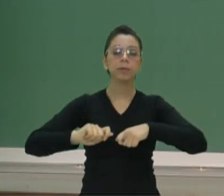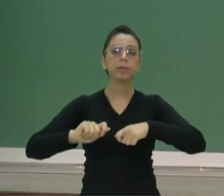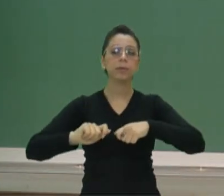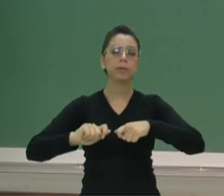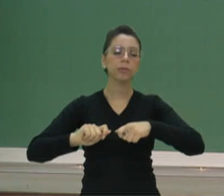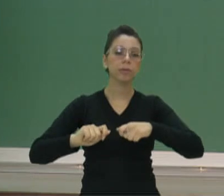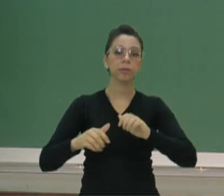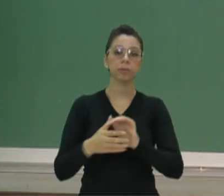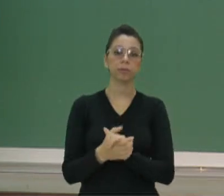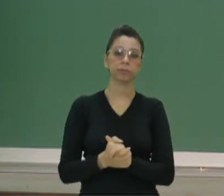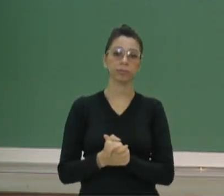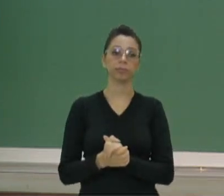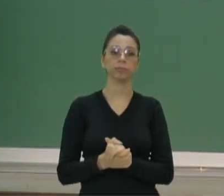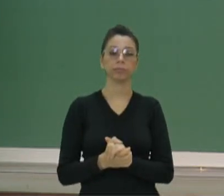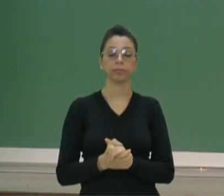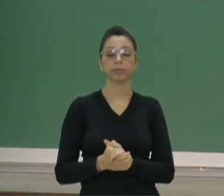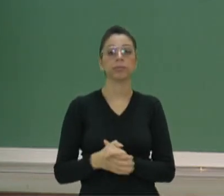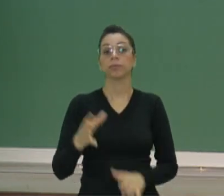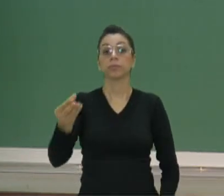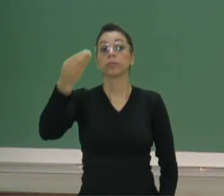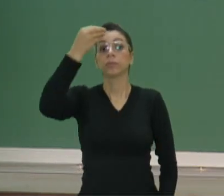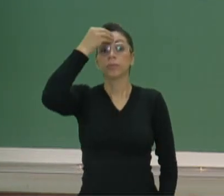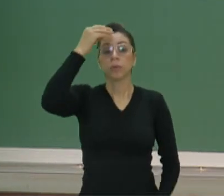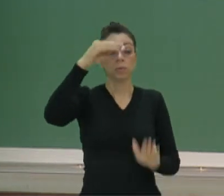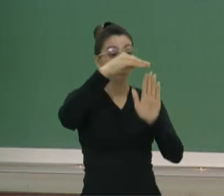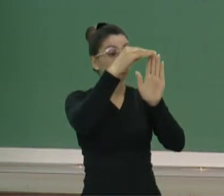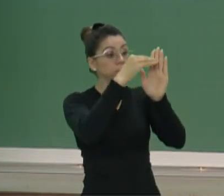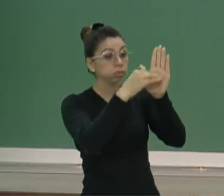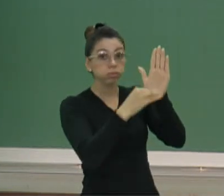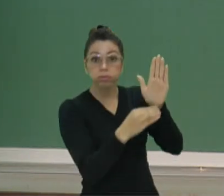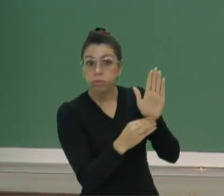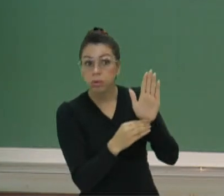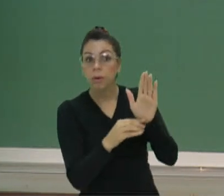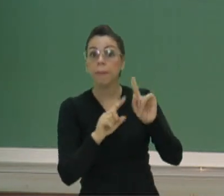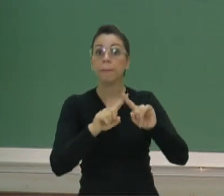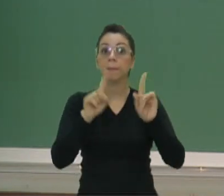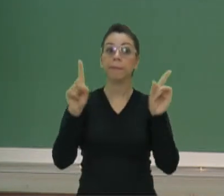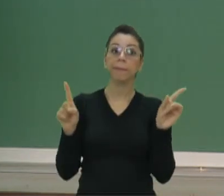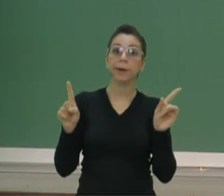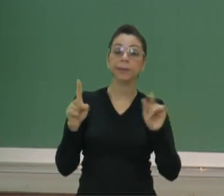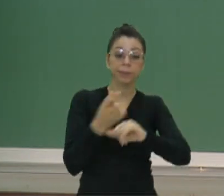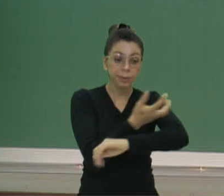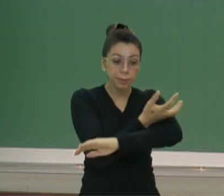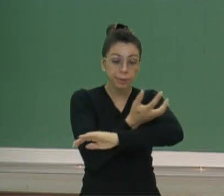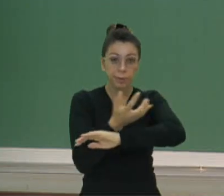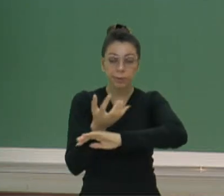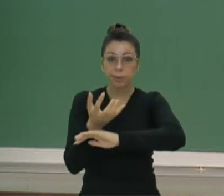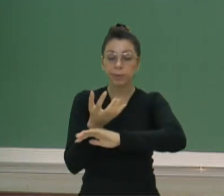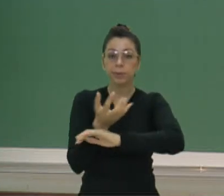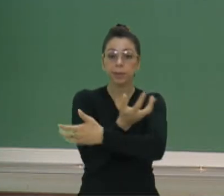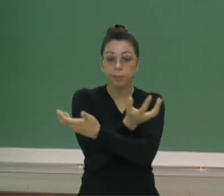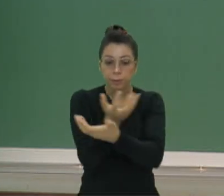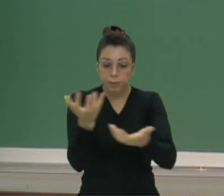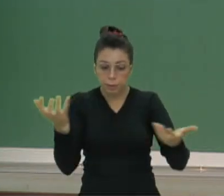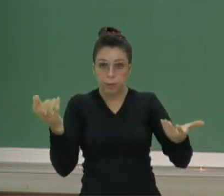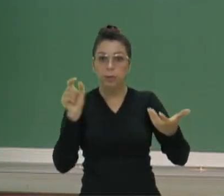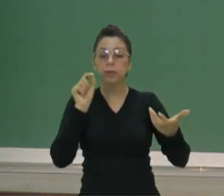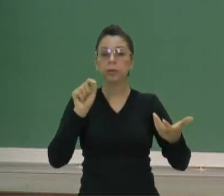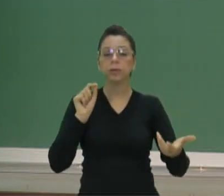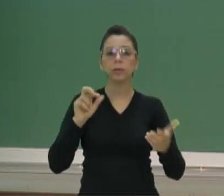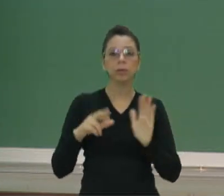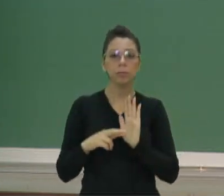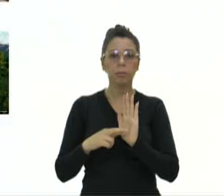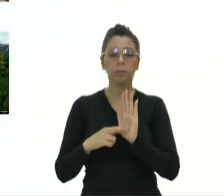não pontual de você saber de cor todos os elementos da vegetação, e sim que a vegetação apresenta-se como